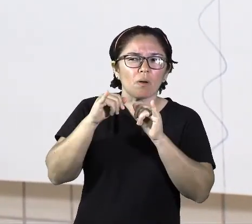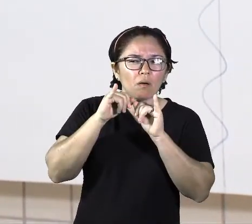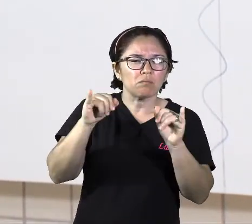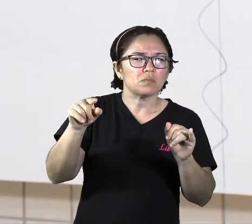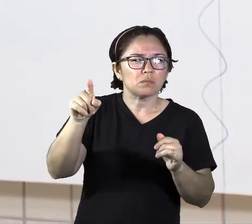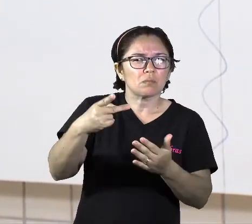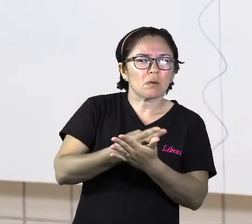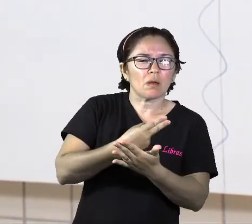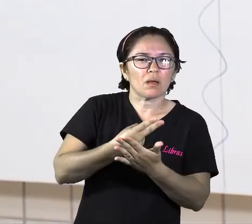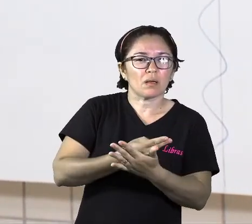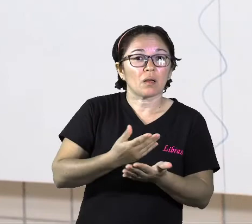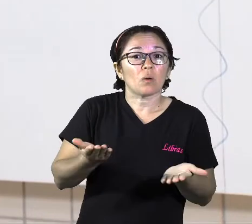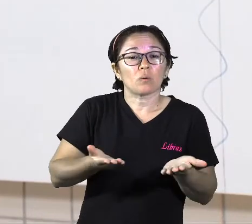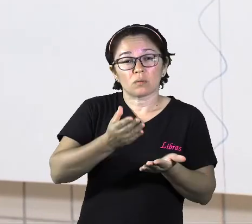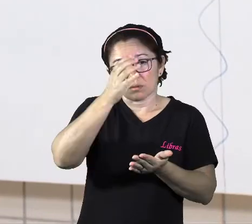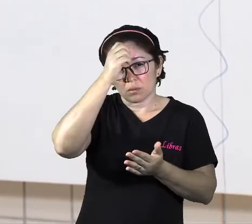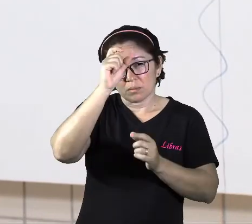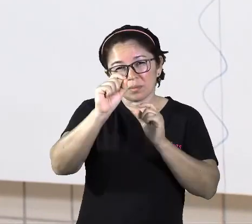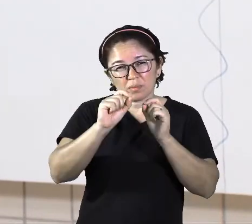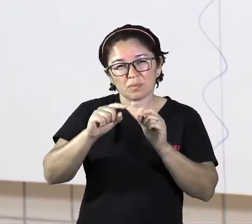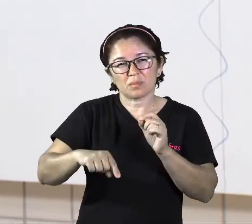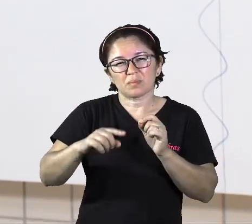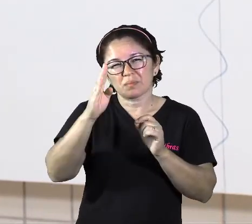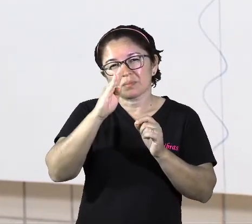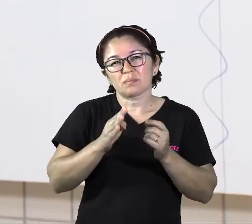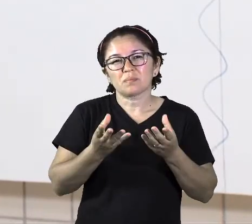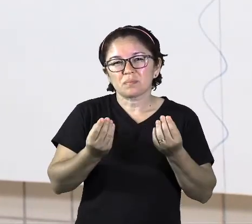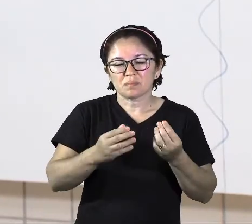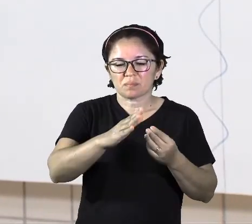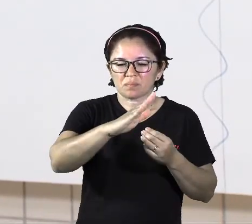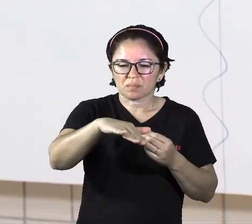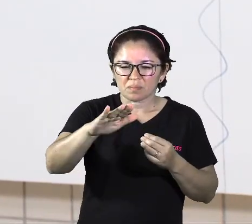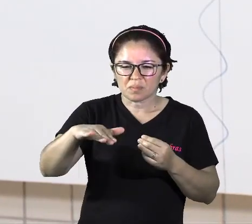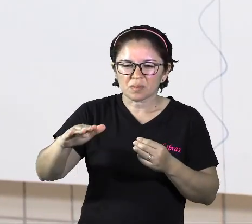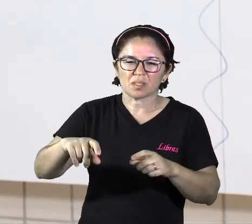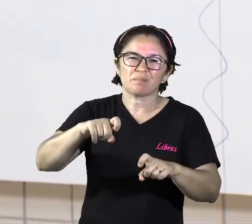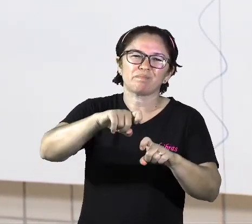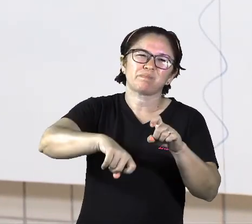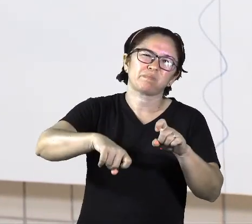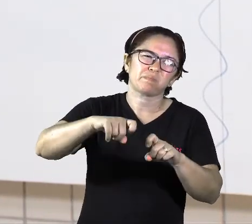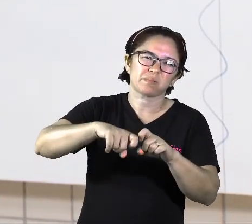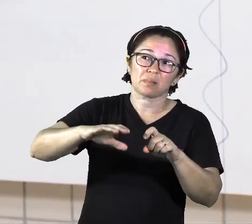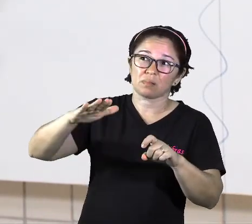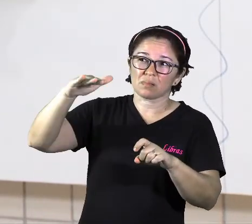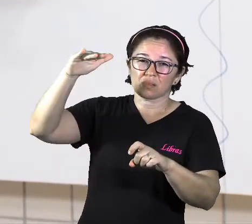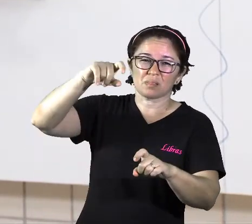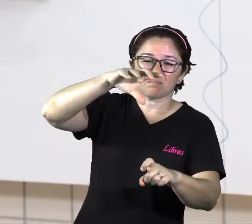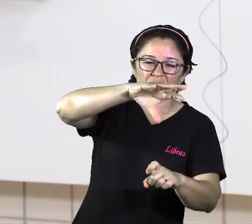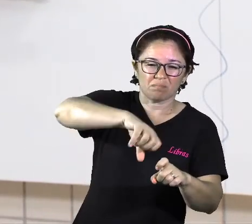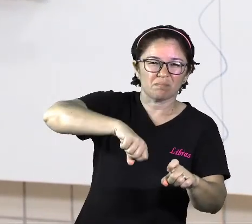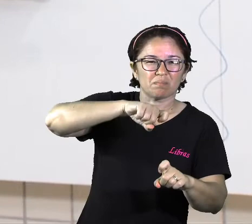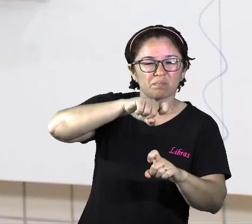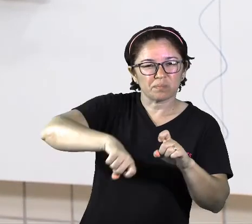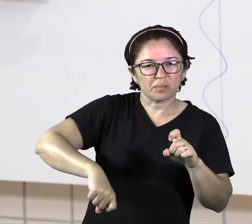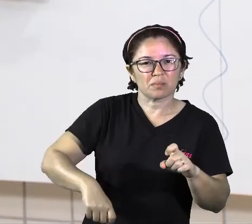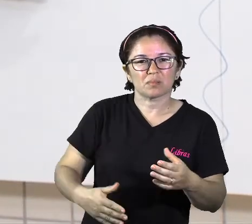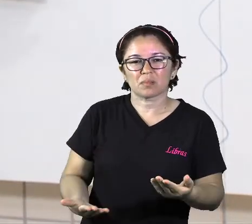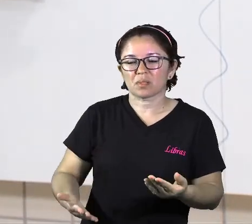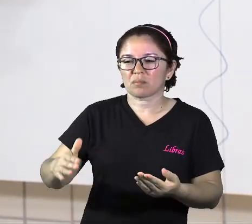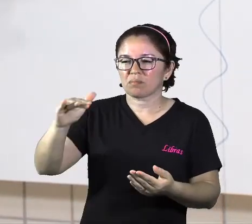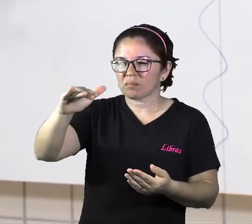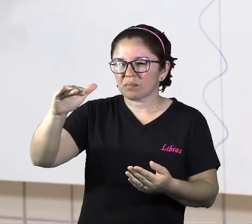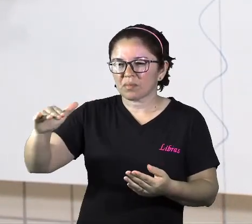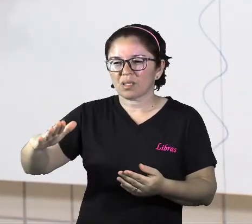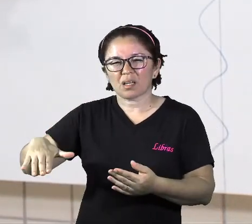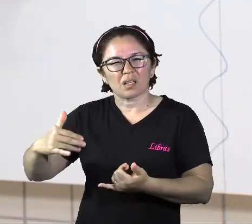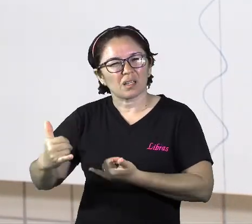sexual de crianças e adolescentes. Vimos o verbo, né? Modos verbais, indicativo, subjuntivo